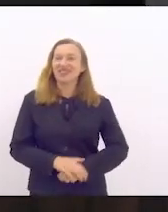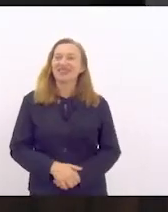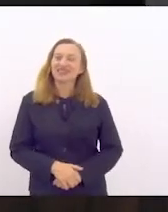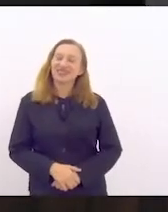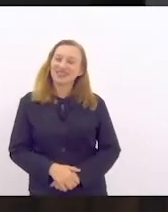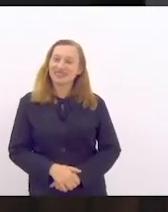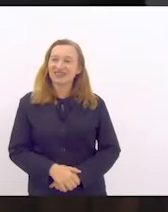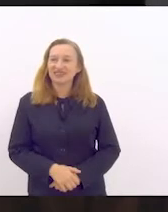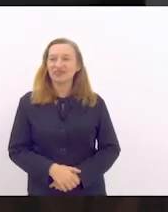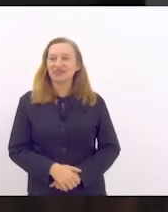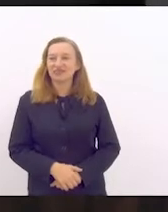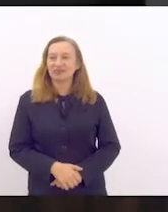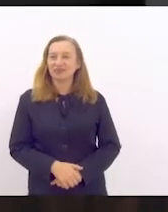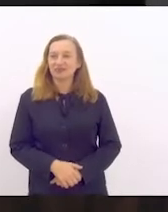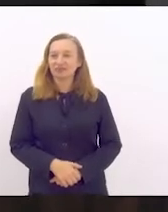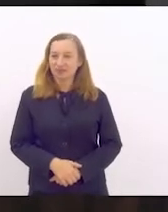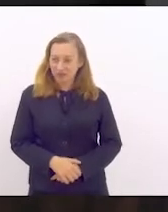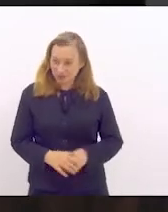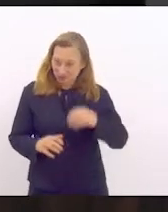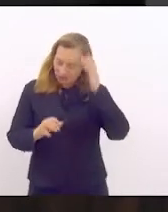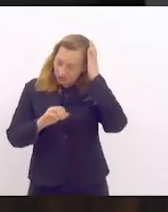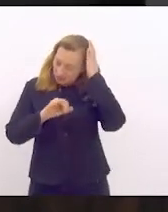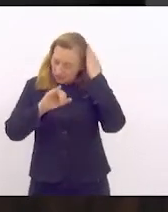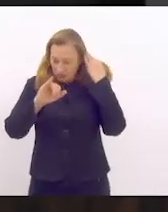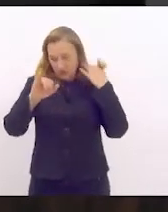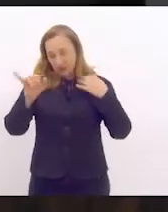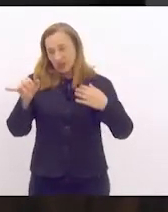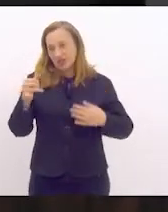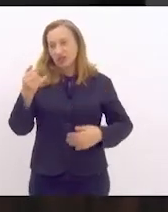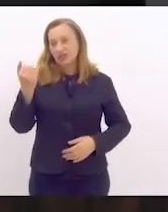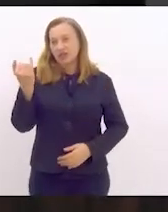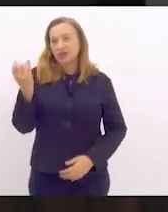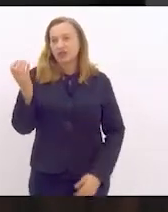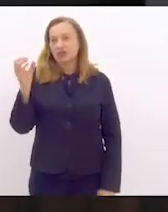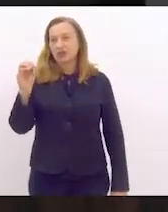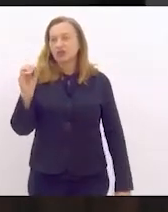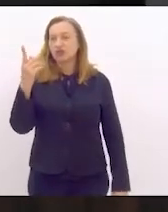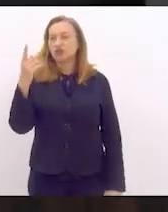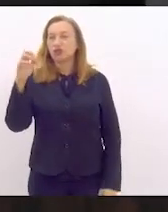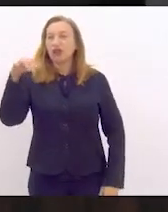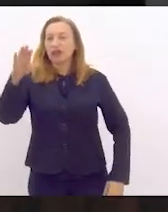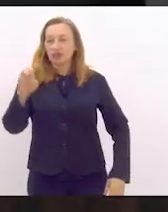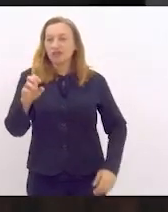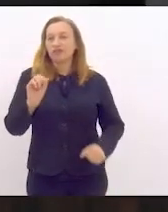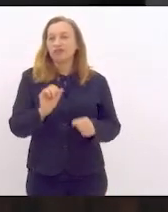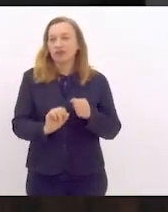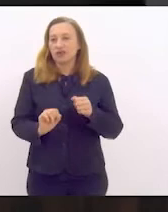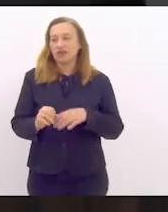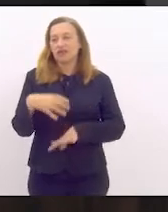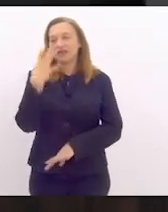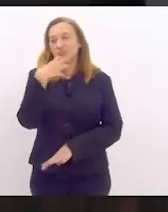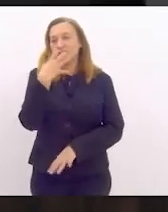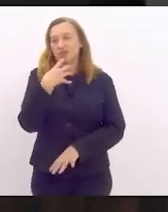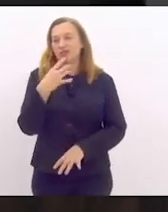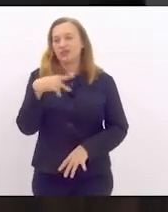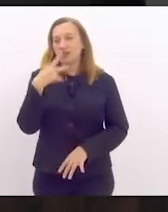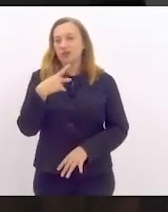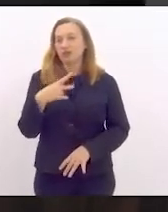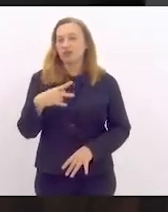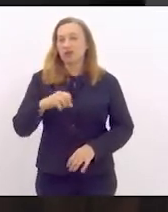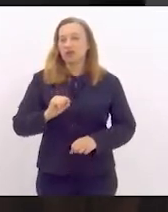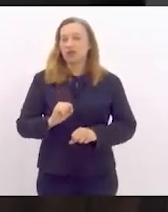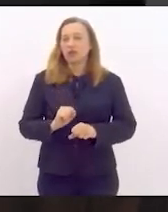de que John Lennon fez fez uma música e ele dizia que aqui o sol não